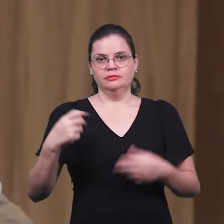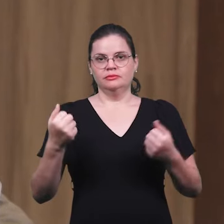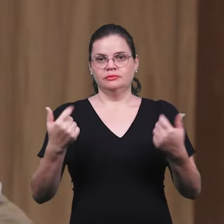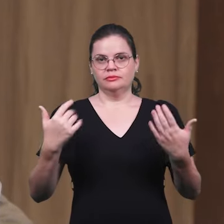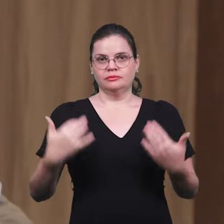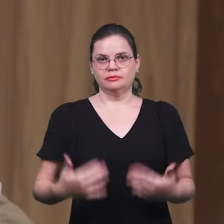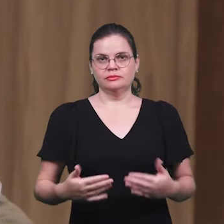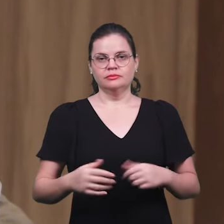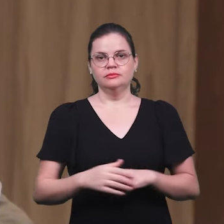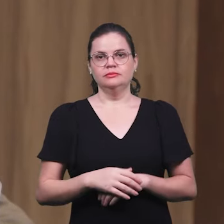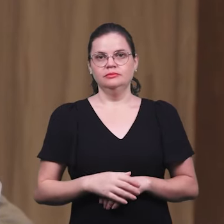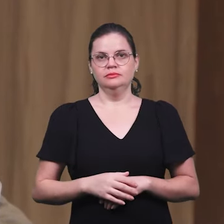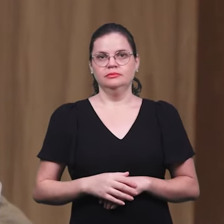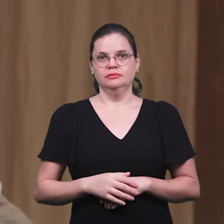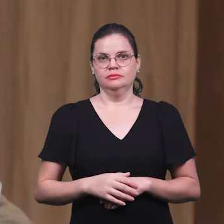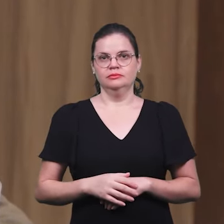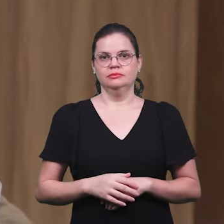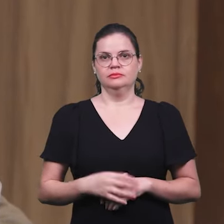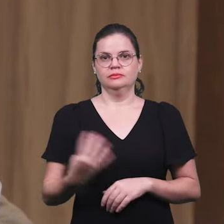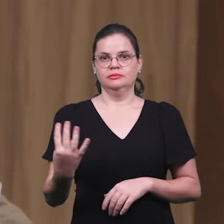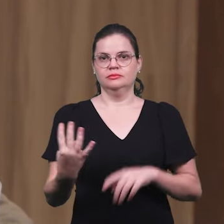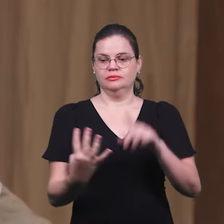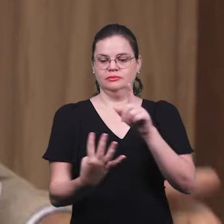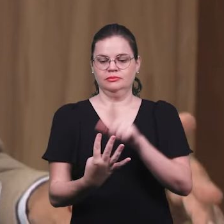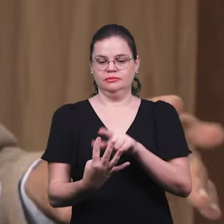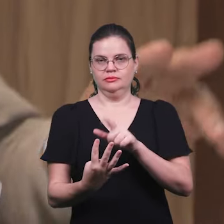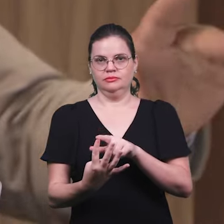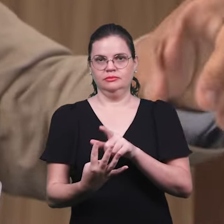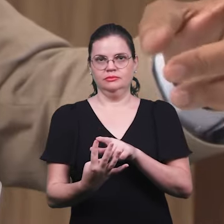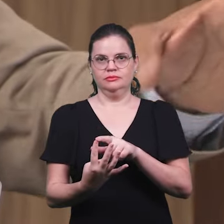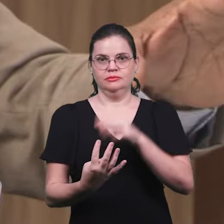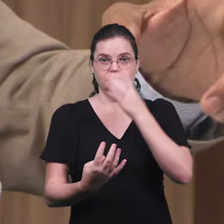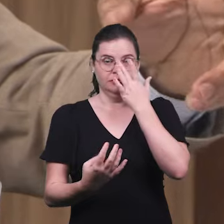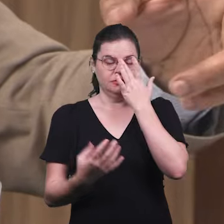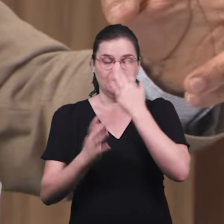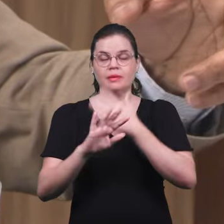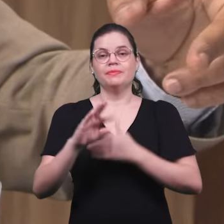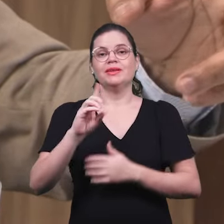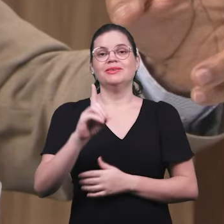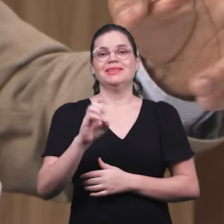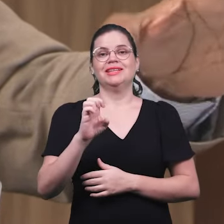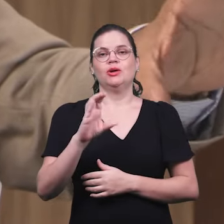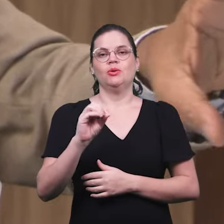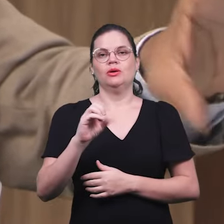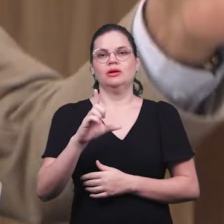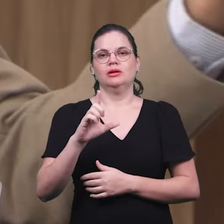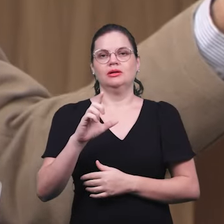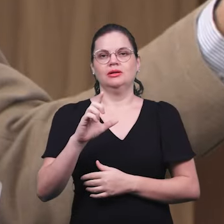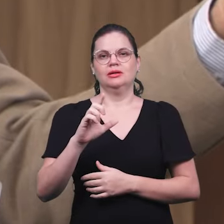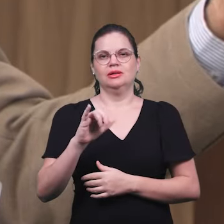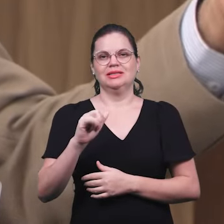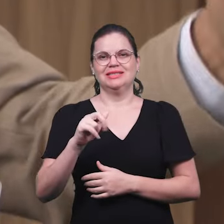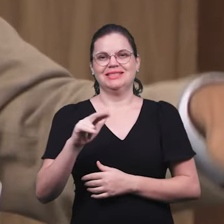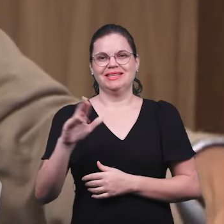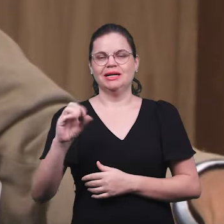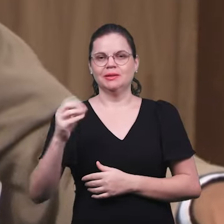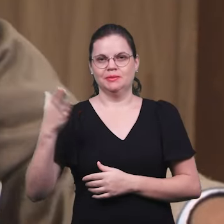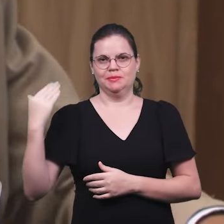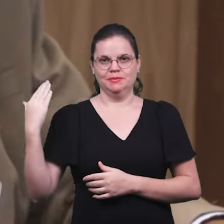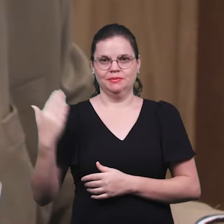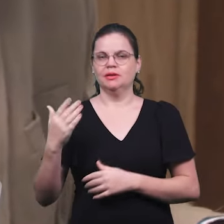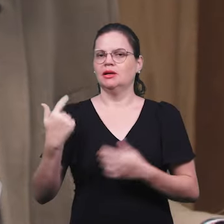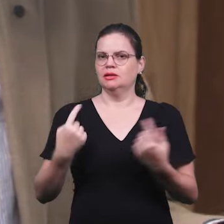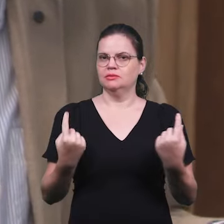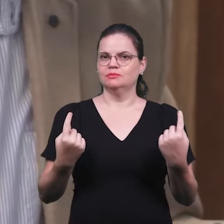lá, negócio, e os cristãos sofreram ali, viu? Então, no caso, era bom situar, você falou das perseguições